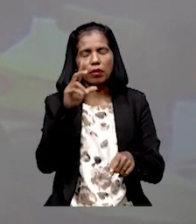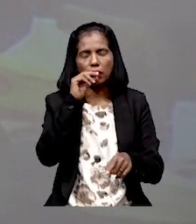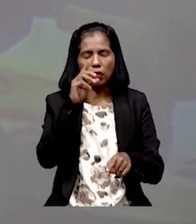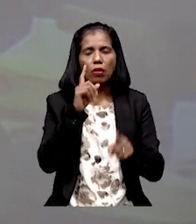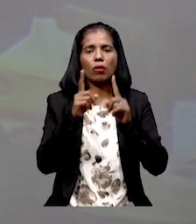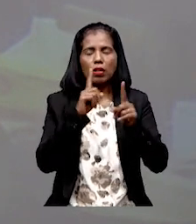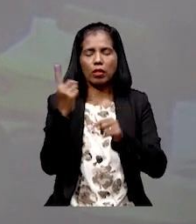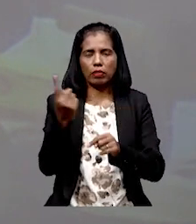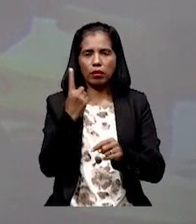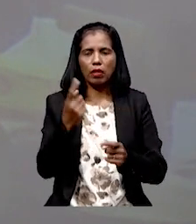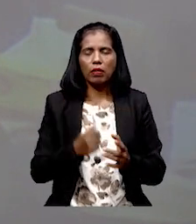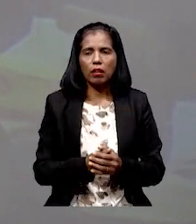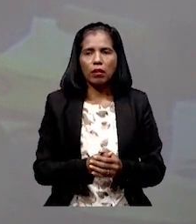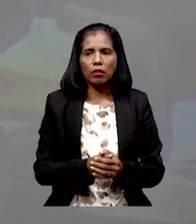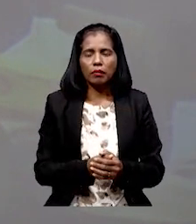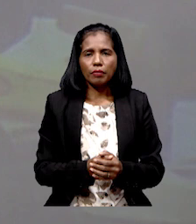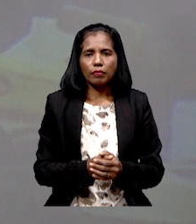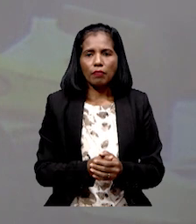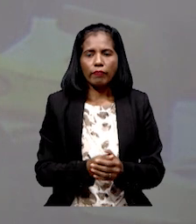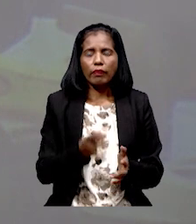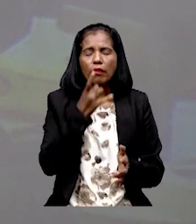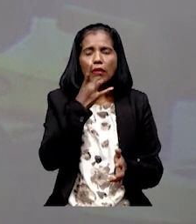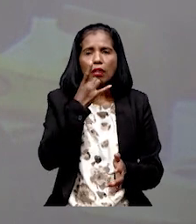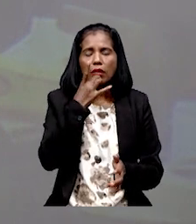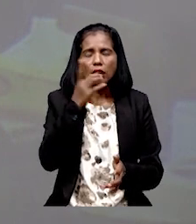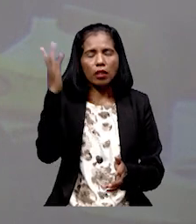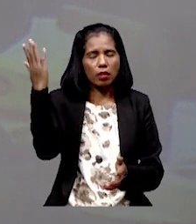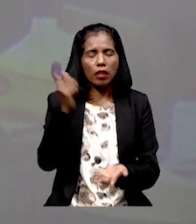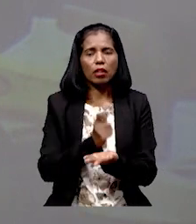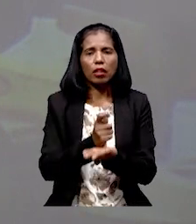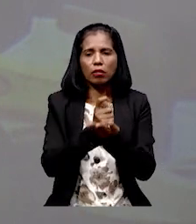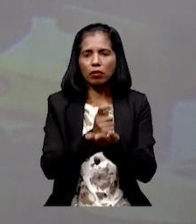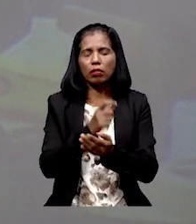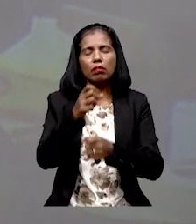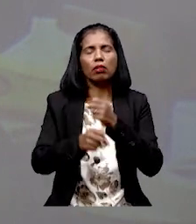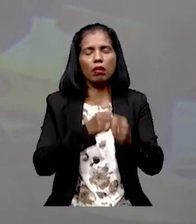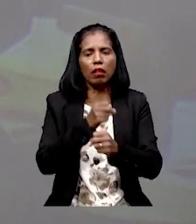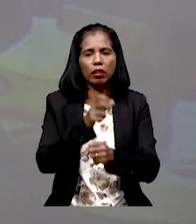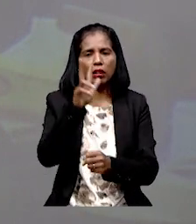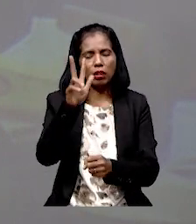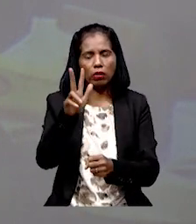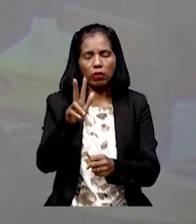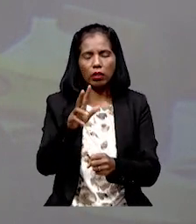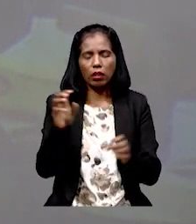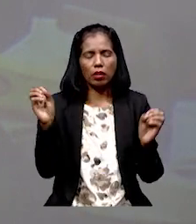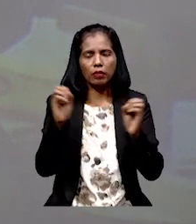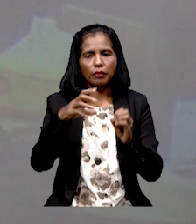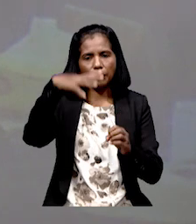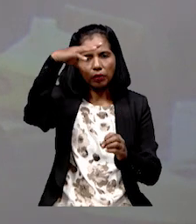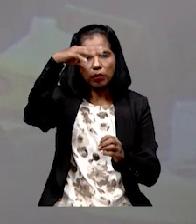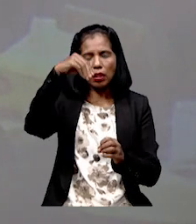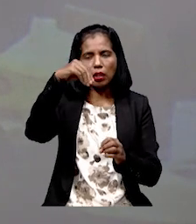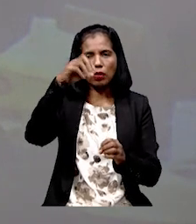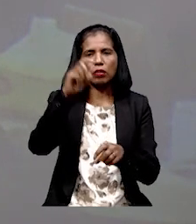kolea. Ahi ba ata uru tinan tuluana, tinan rua resi. Ahi lakan to do